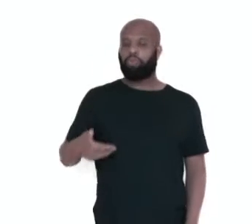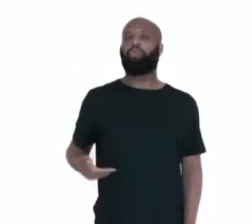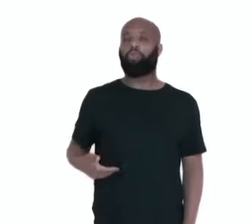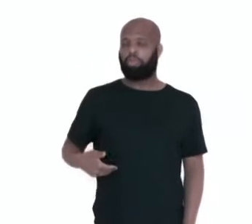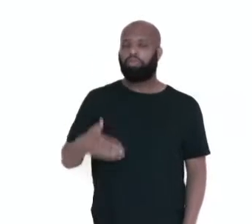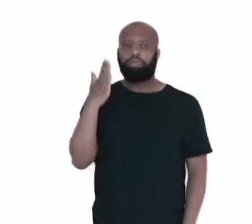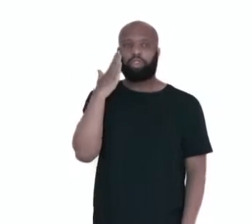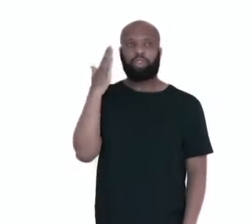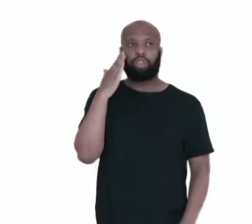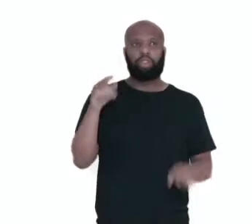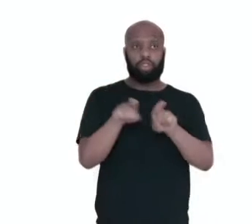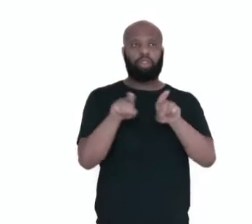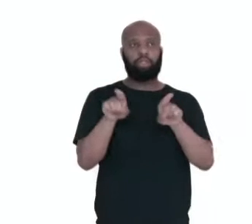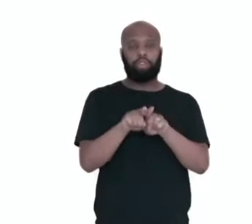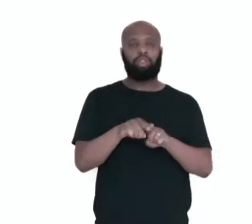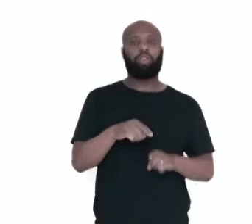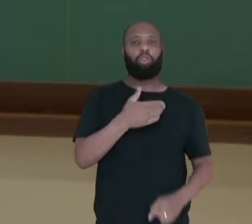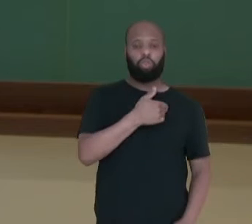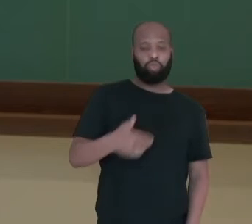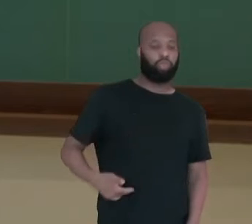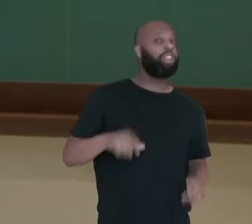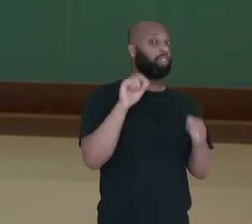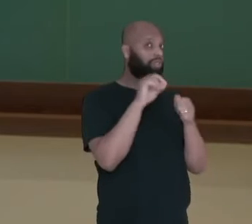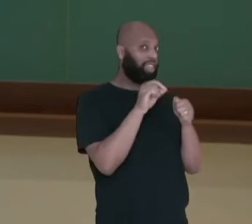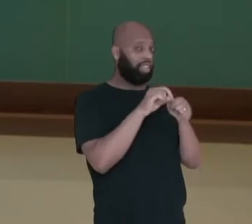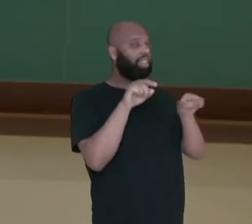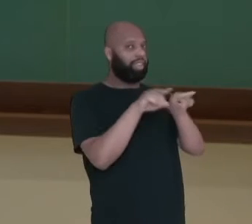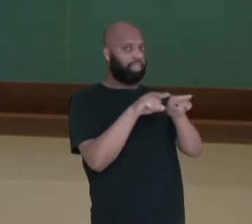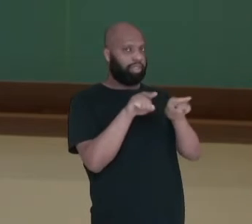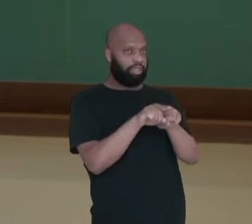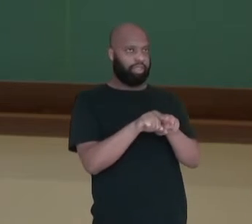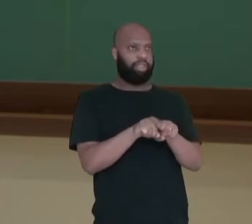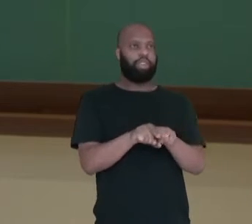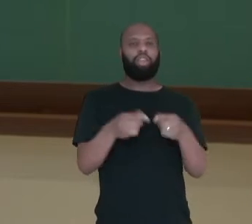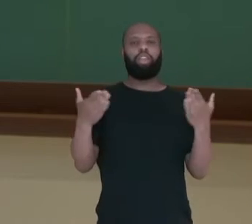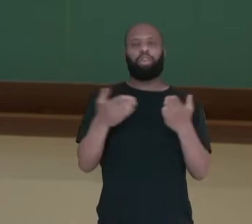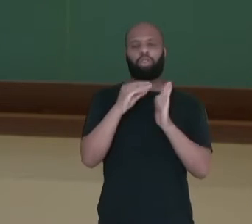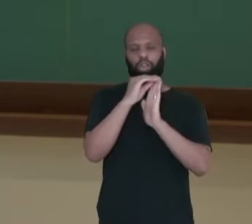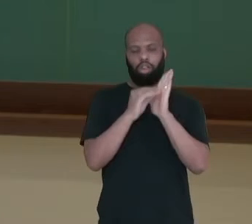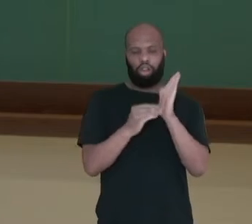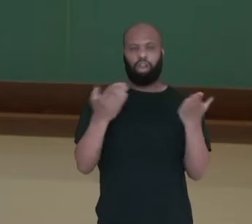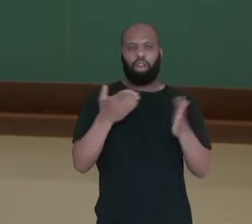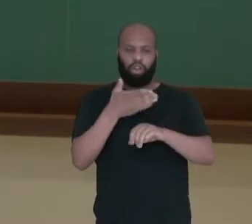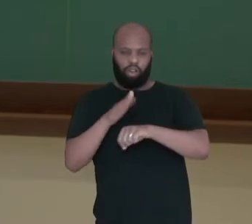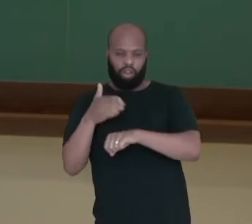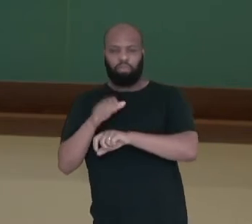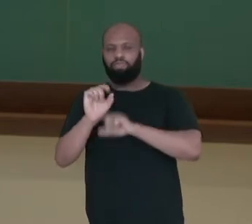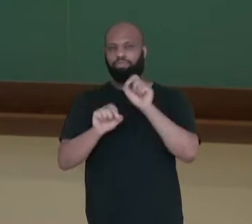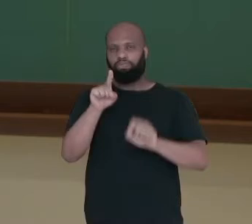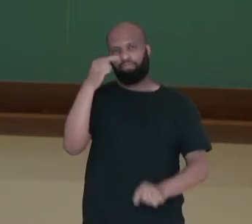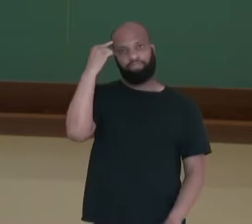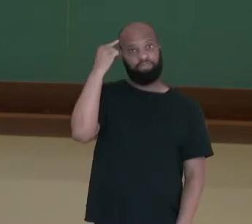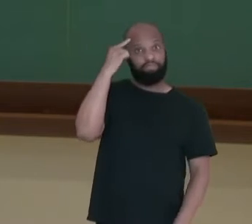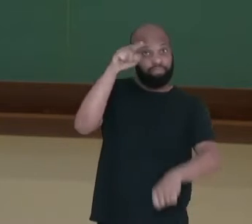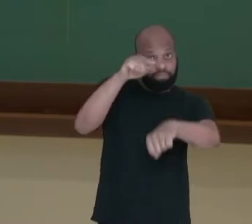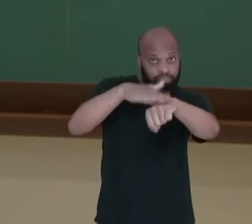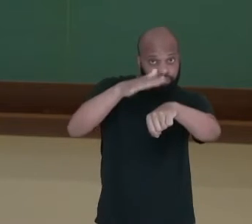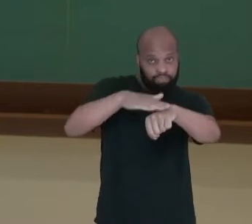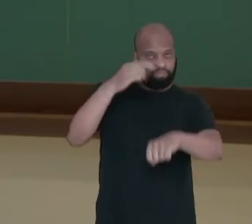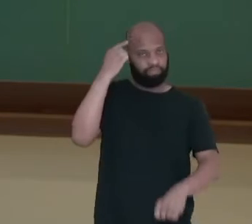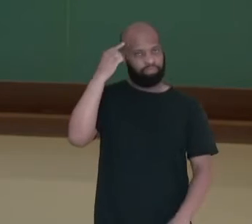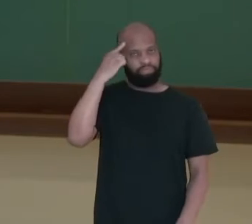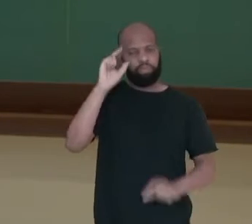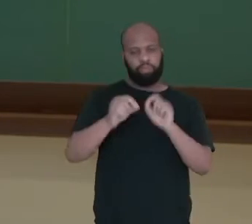governante saber e um governante fazer. É isso mesmo. Então, vai colocar em prática aí o que você pensa, né? Quais